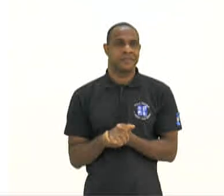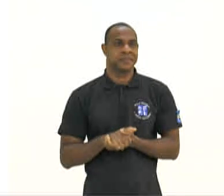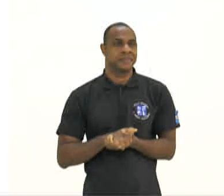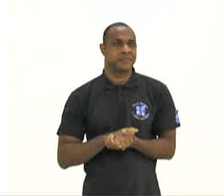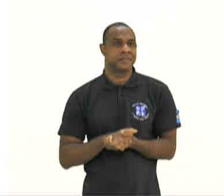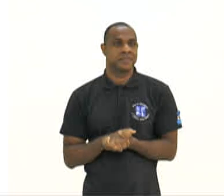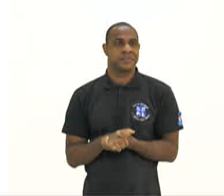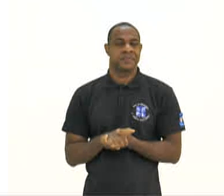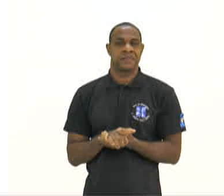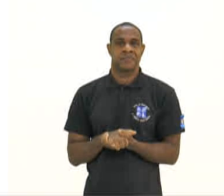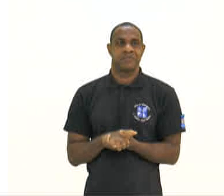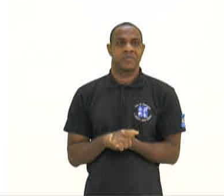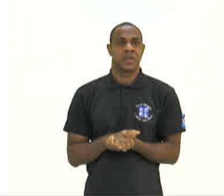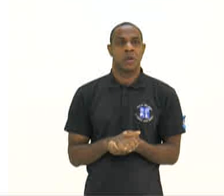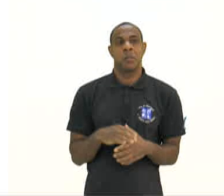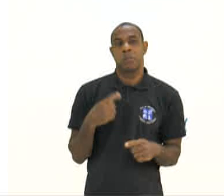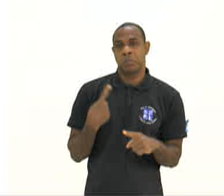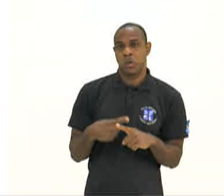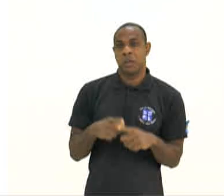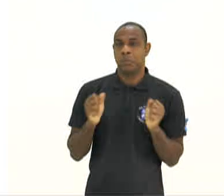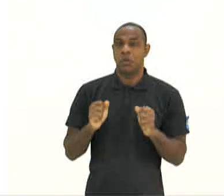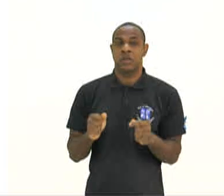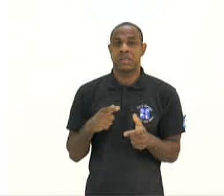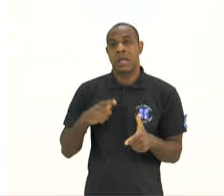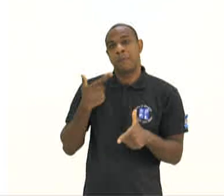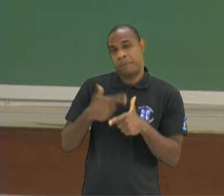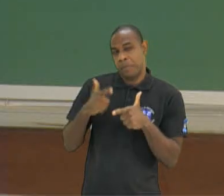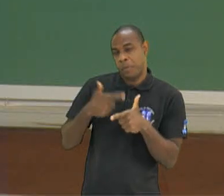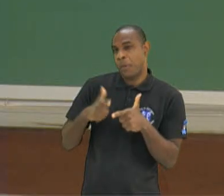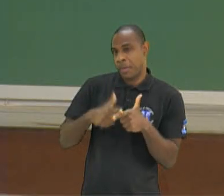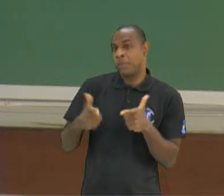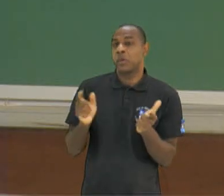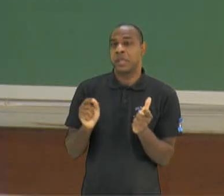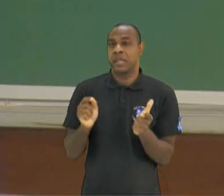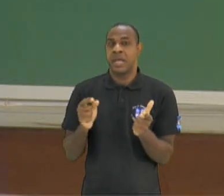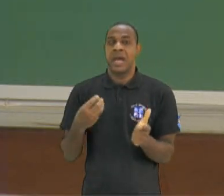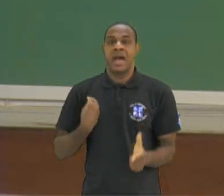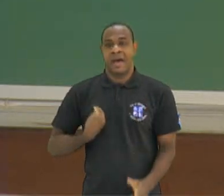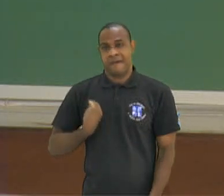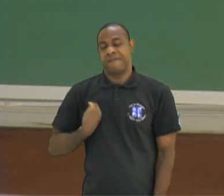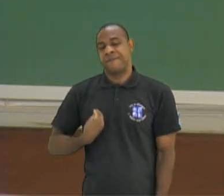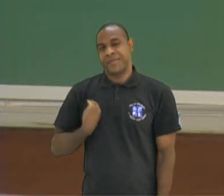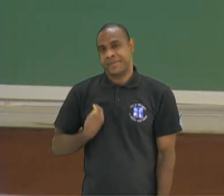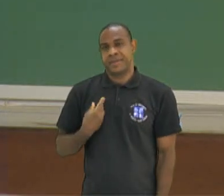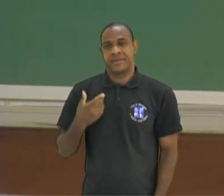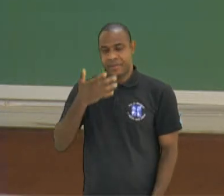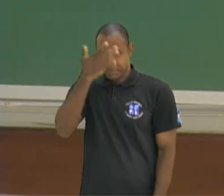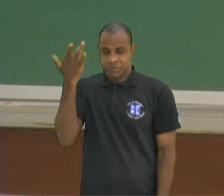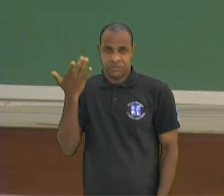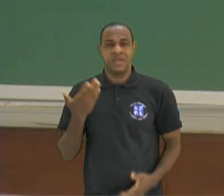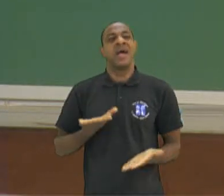interfere with person's life. Pode interferir, pode ser prejudicial à vida das pessoas, tanto nas